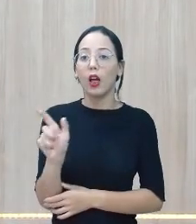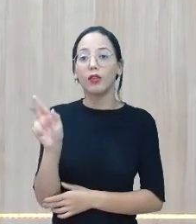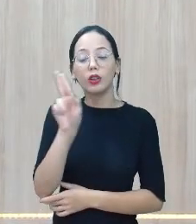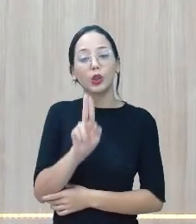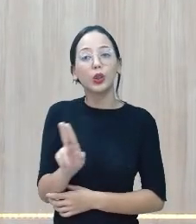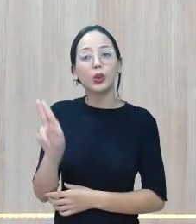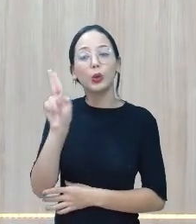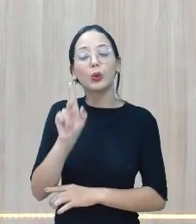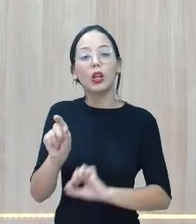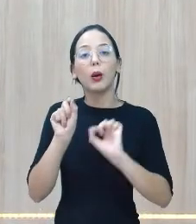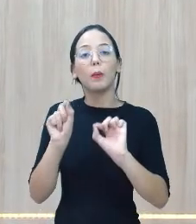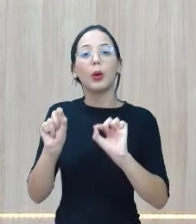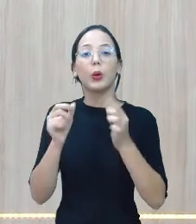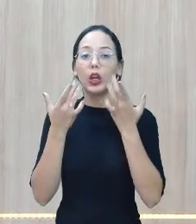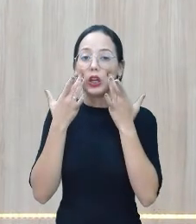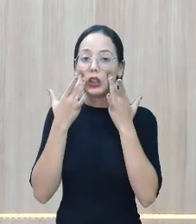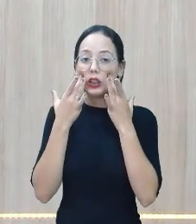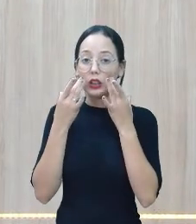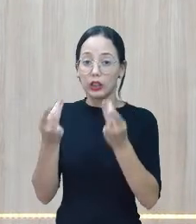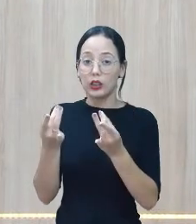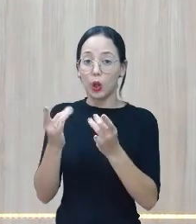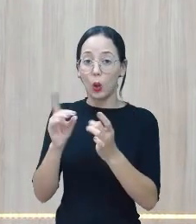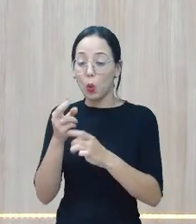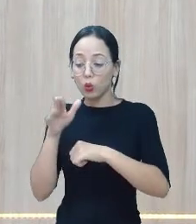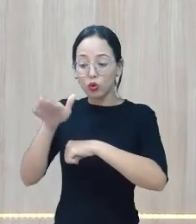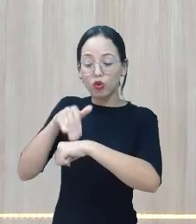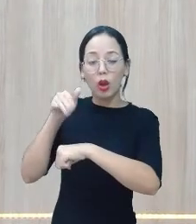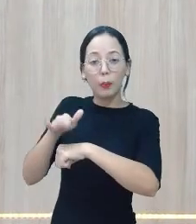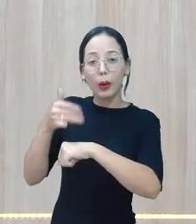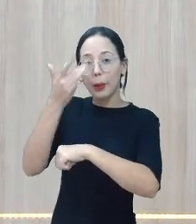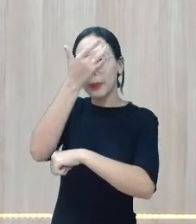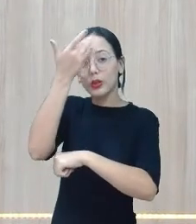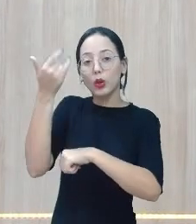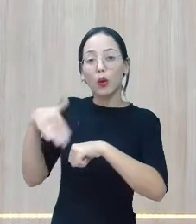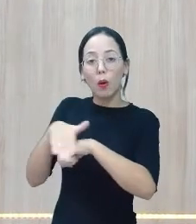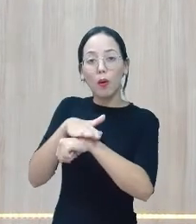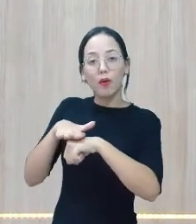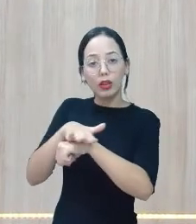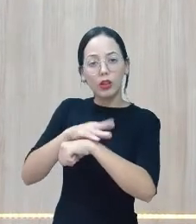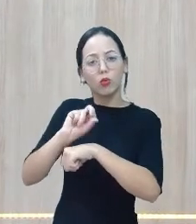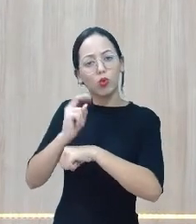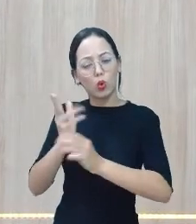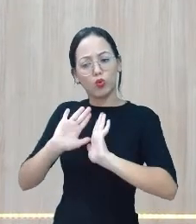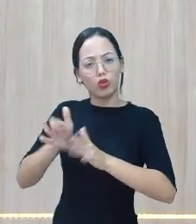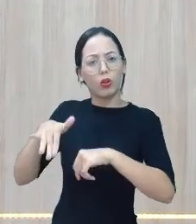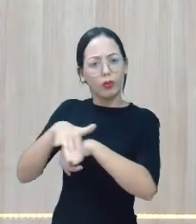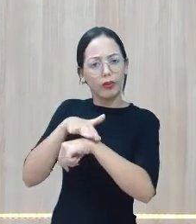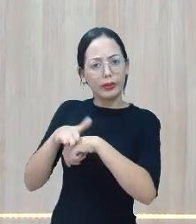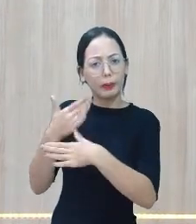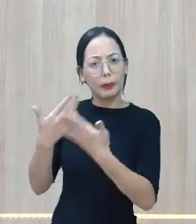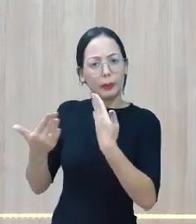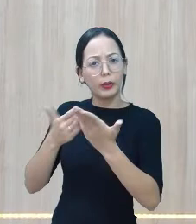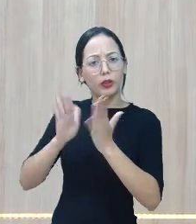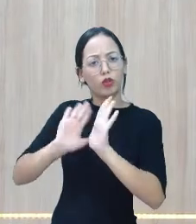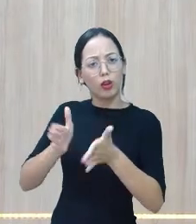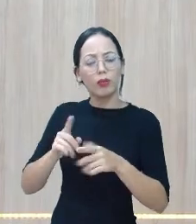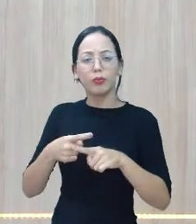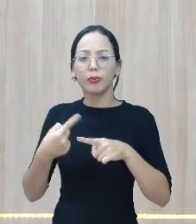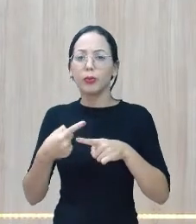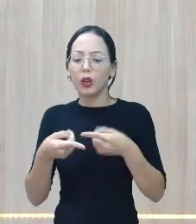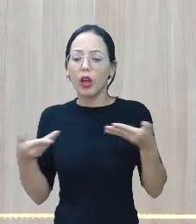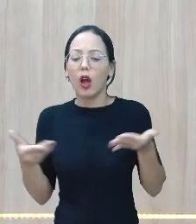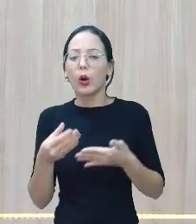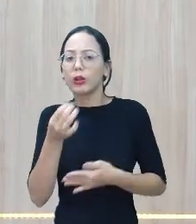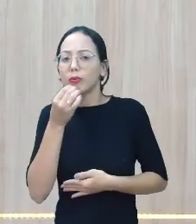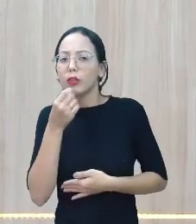usa para chamar a pessoa com quem vamos falar. Ou estamos falando, não é? E aqui agora eu estou falando